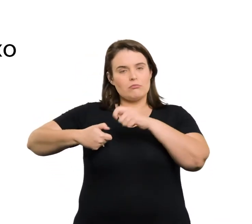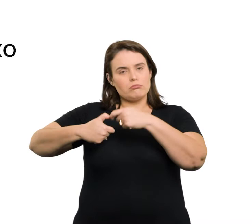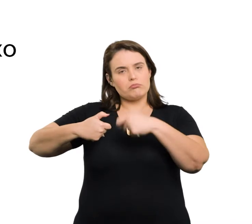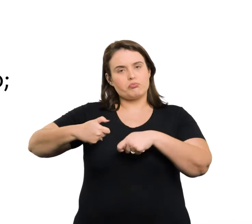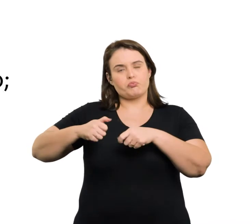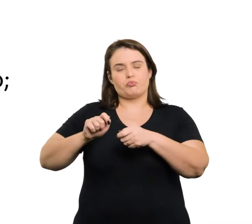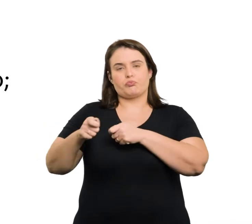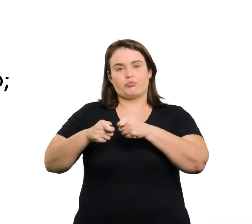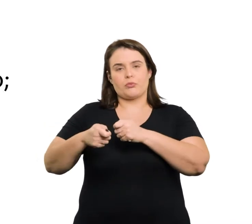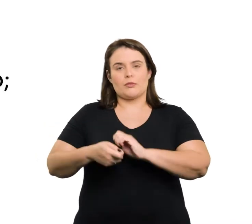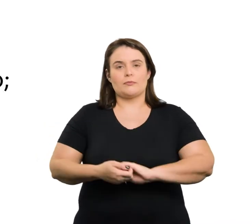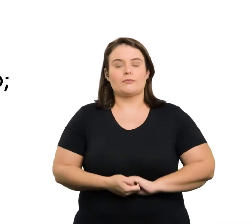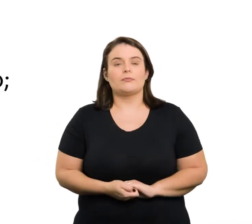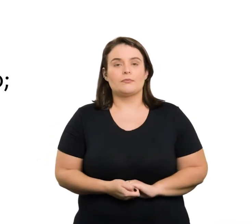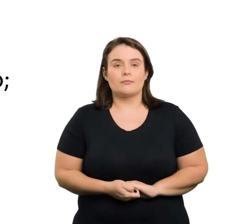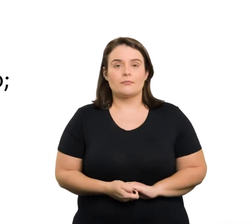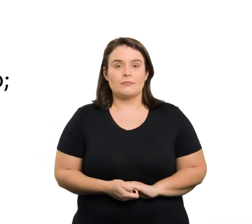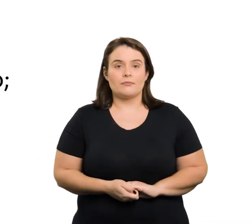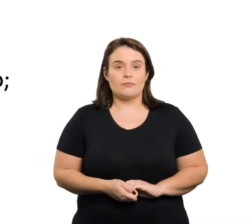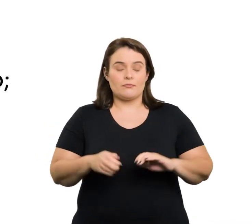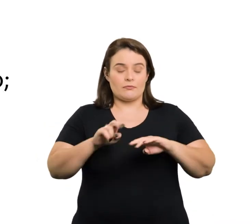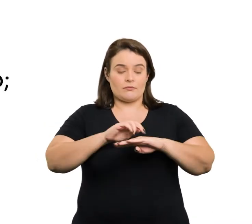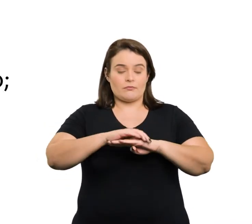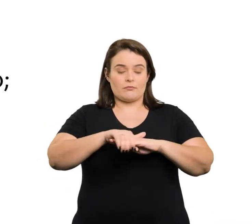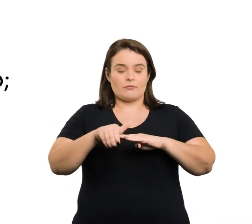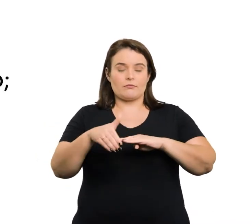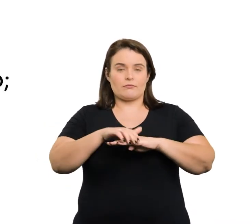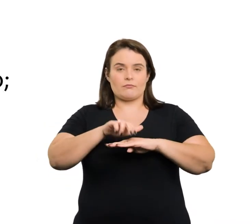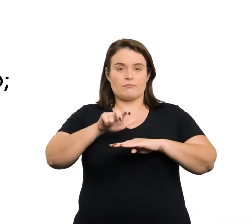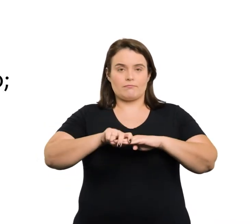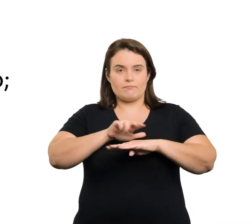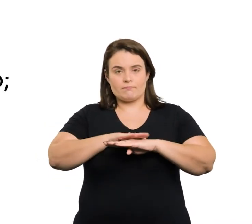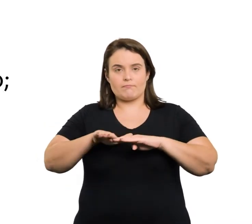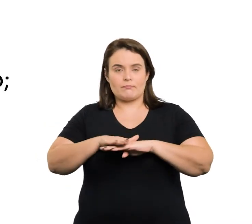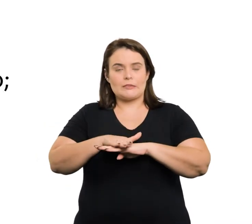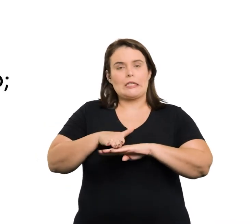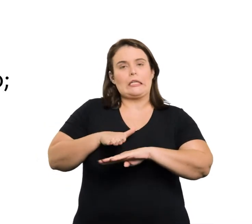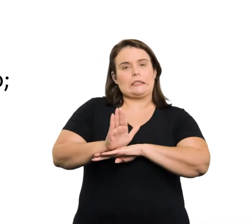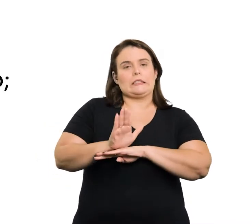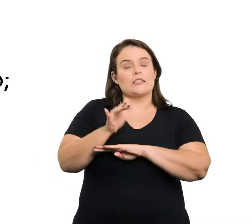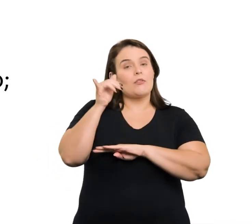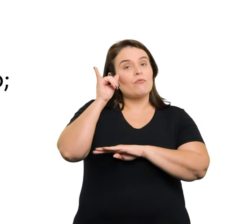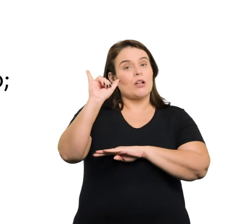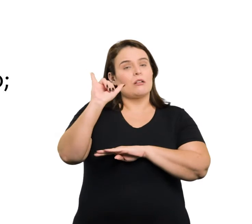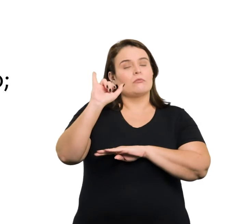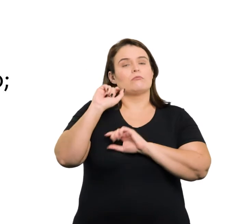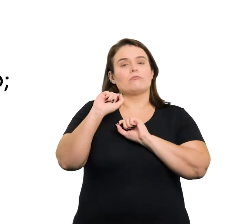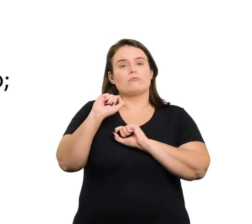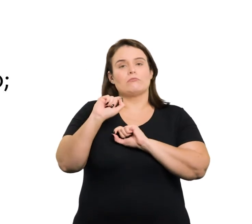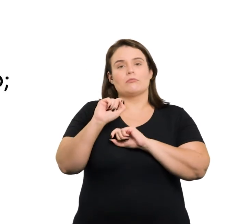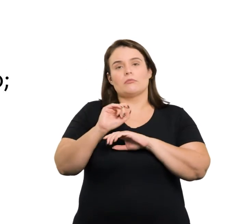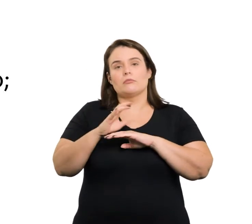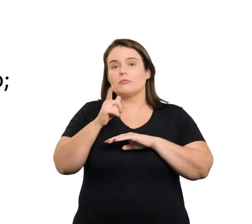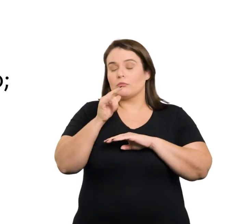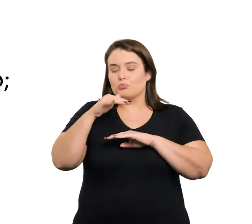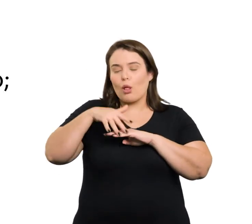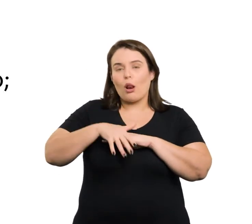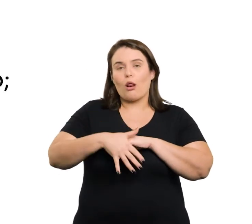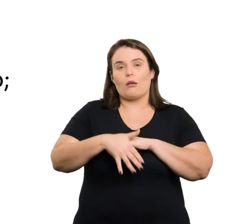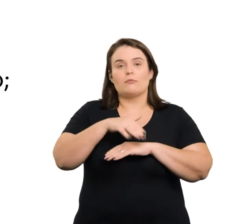ducha. Banco articulado ou removível com cantos arredondados e superfície